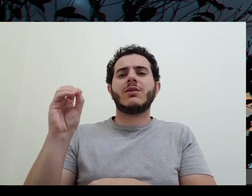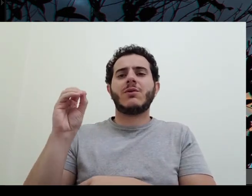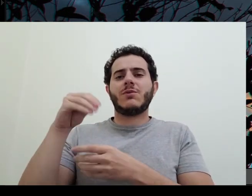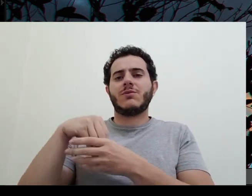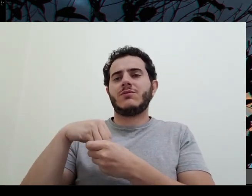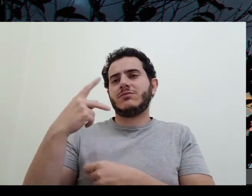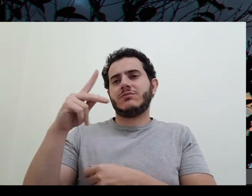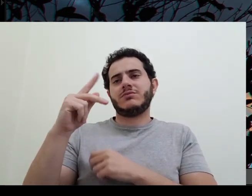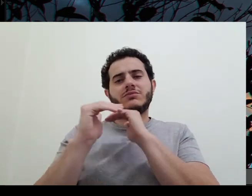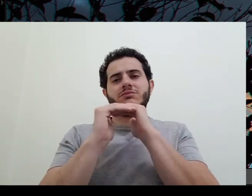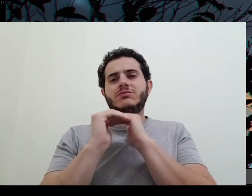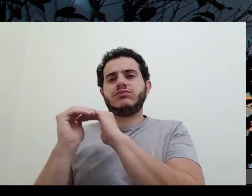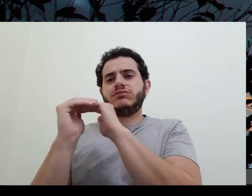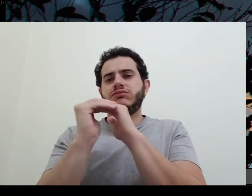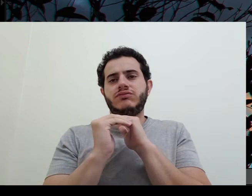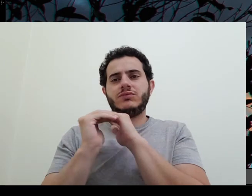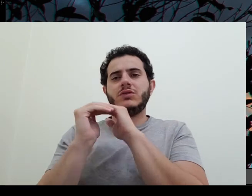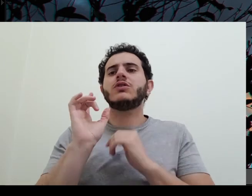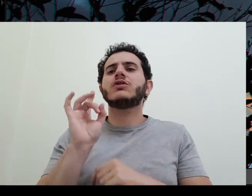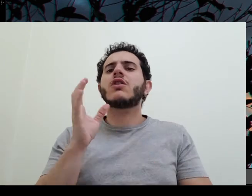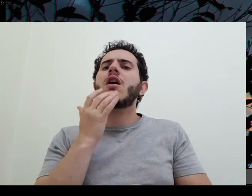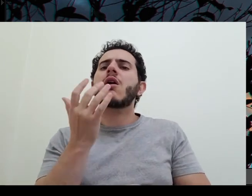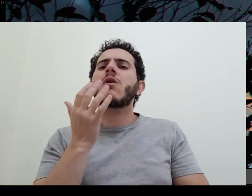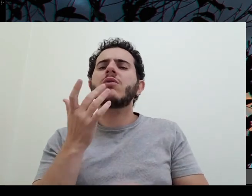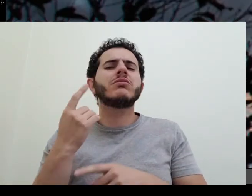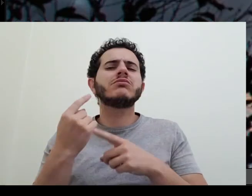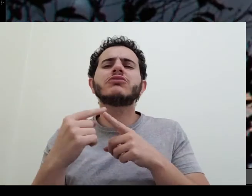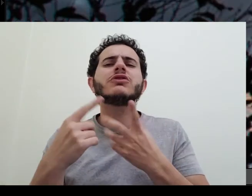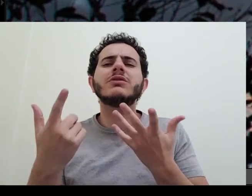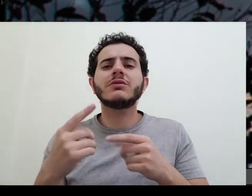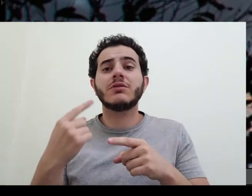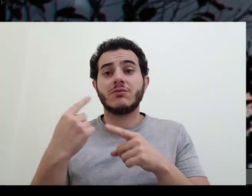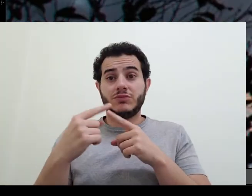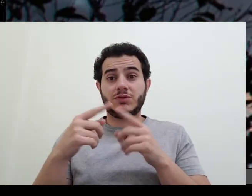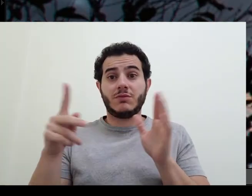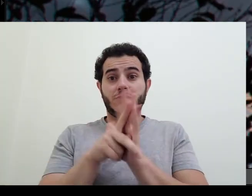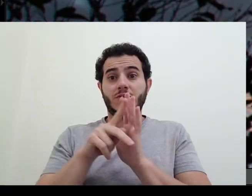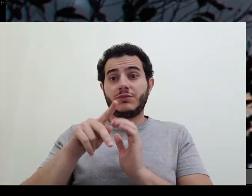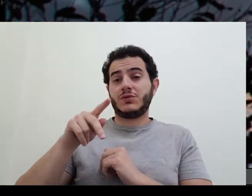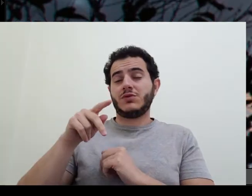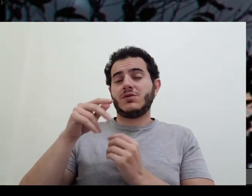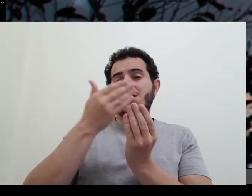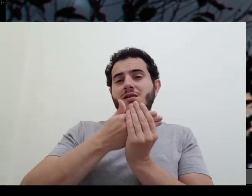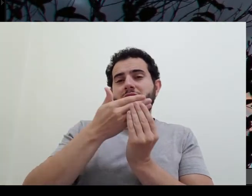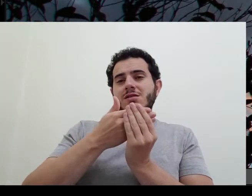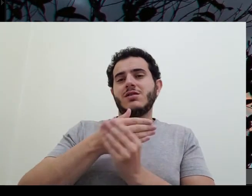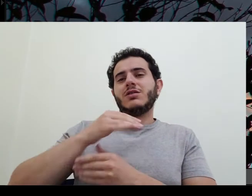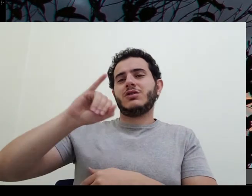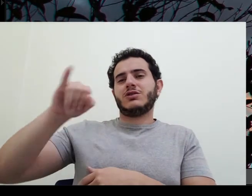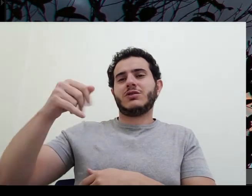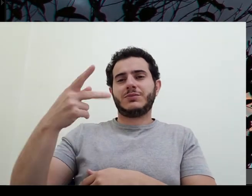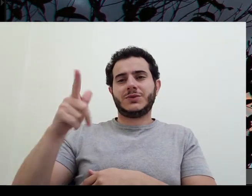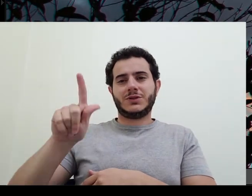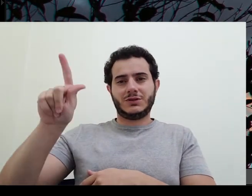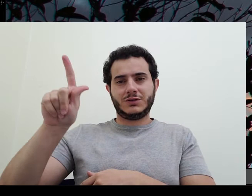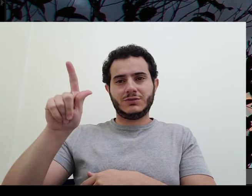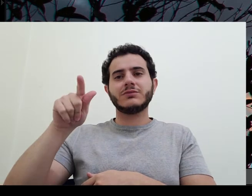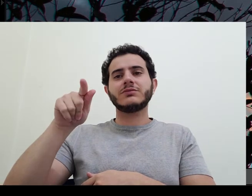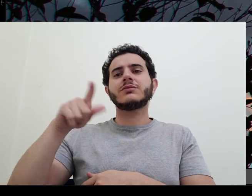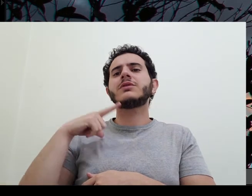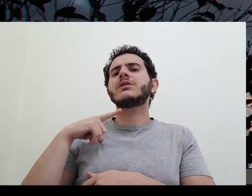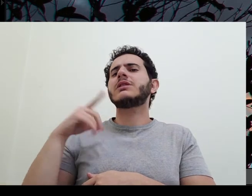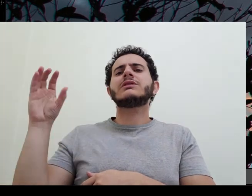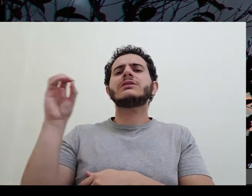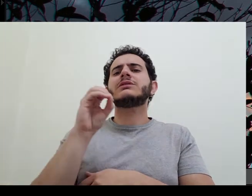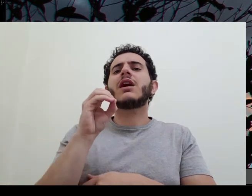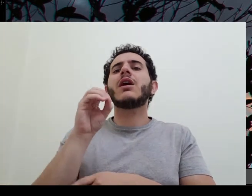em cor, não de luminância, só de cor, porque o arquivo JPEG, geral, olha lá, o arquivo JPEG também vem zerado aqui a redução